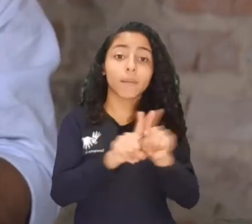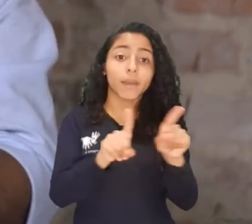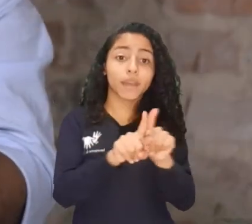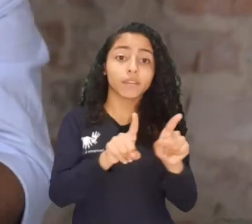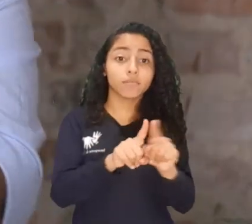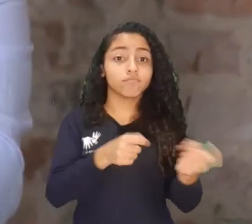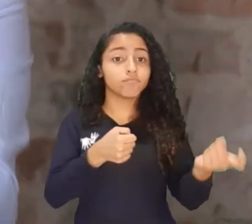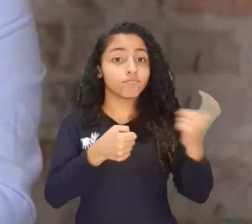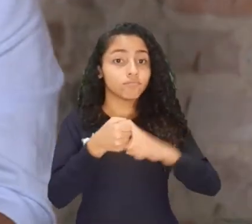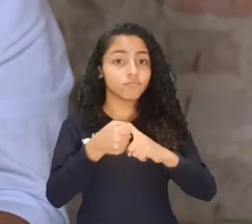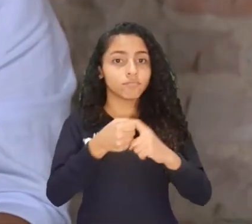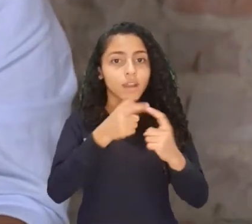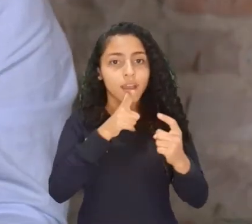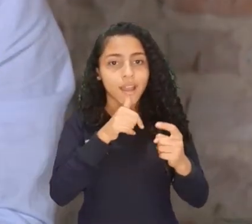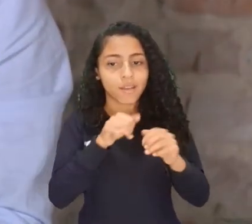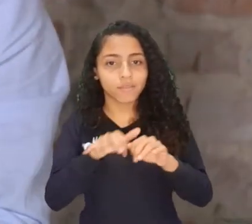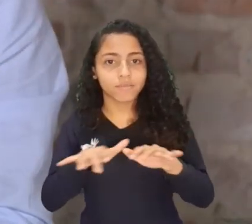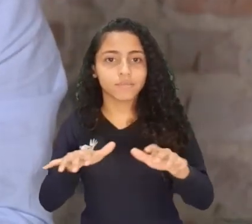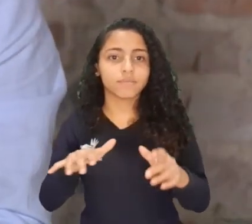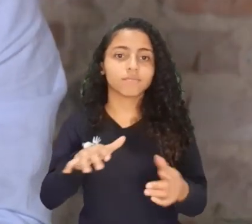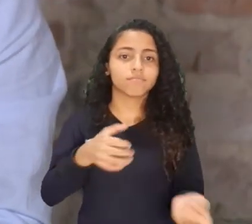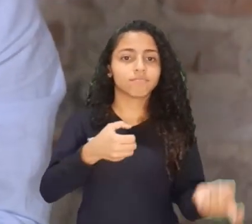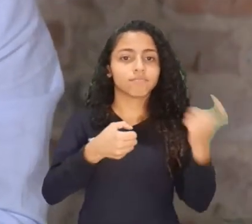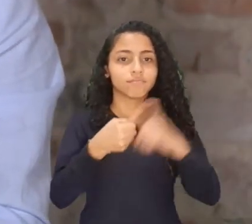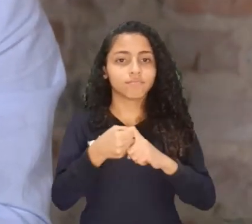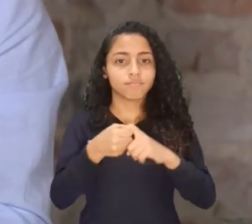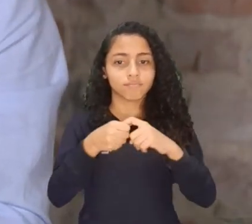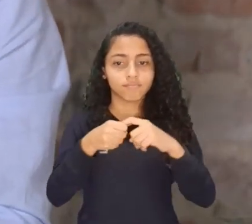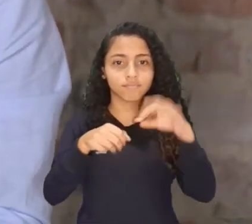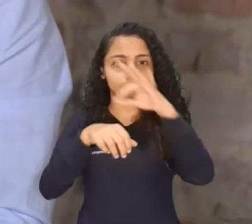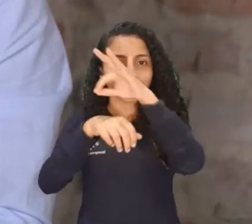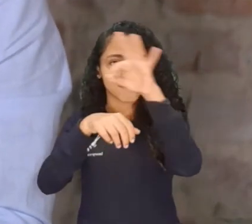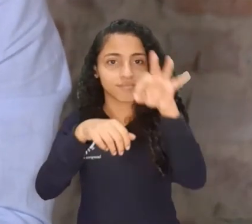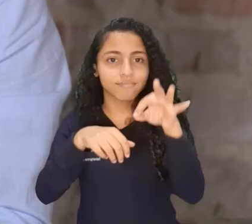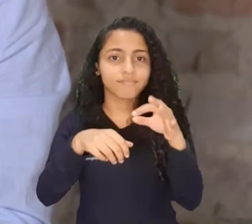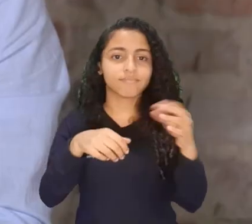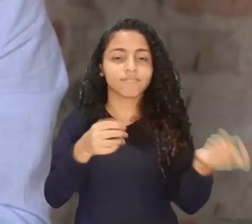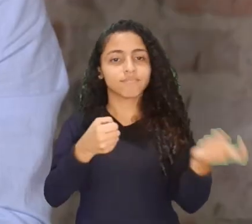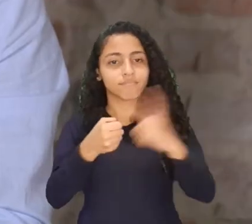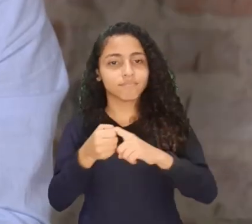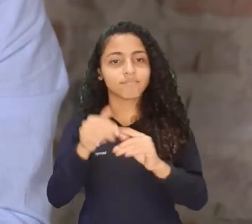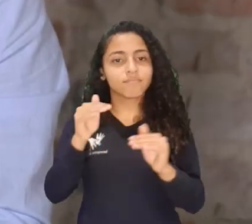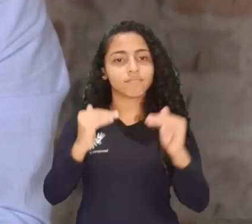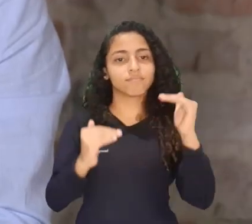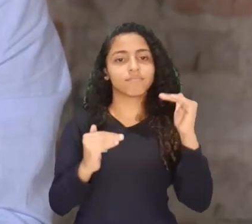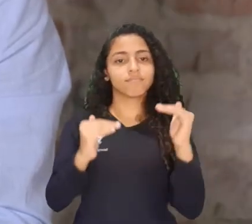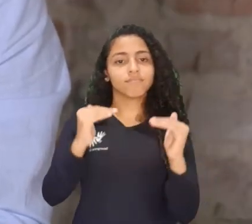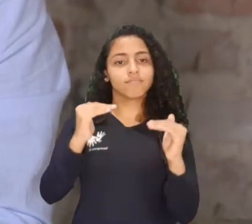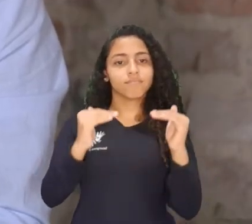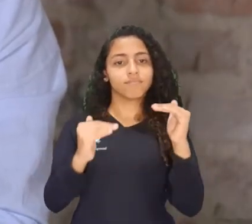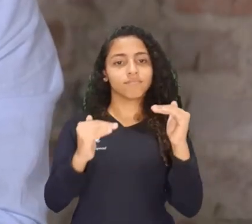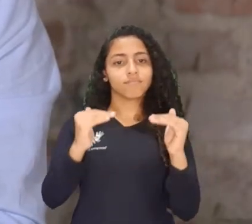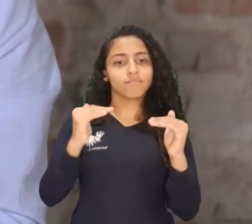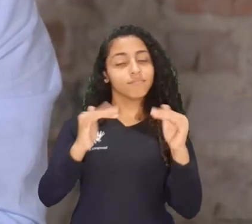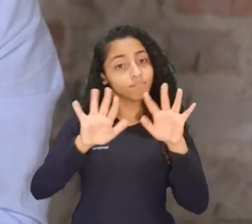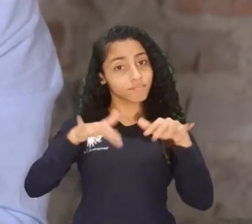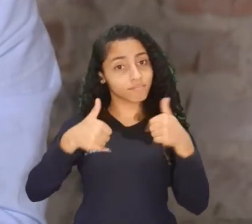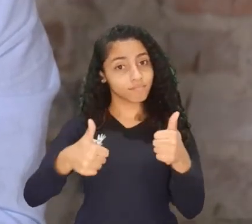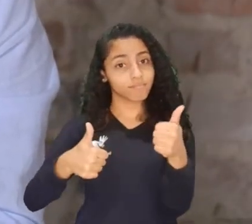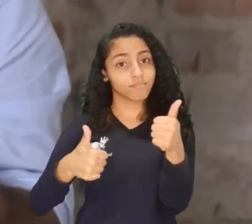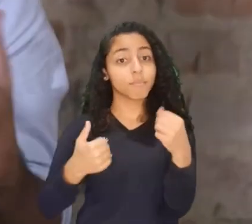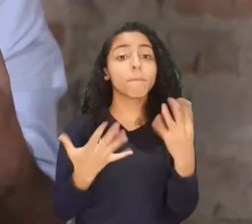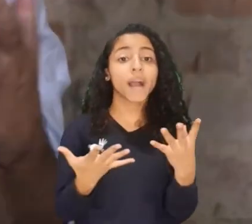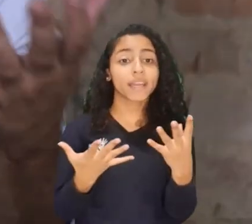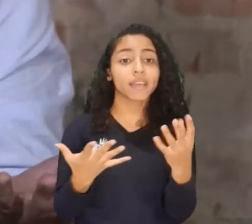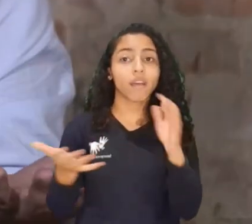como água, clima, polinização, de forma regulada e de maneira que os efeitos da mudança climática sejam os menores possíveis.